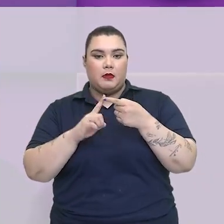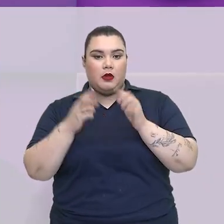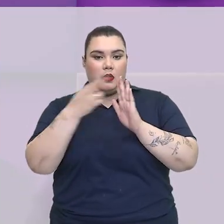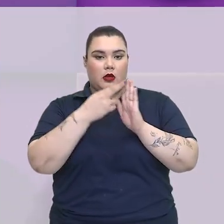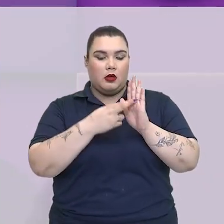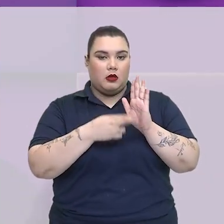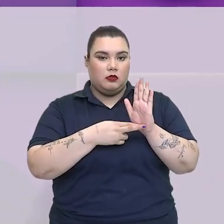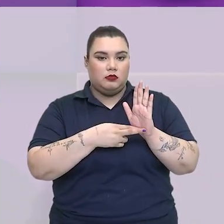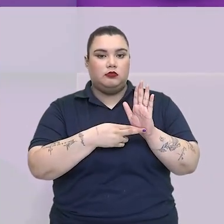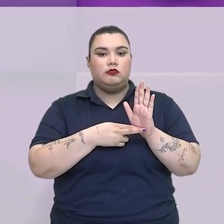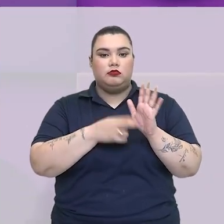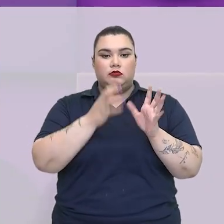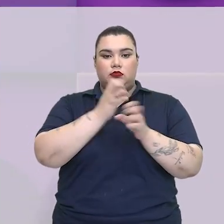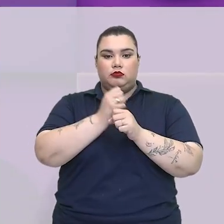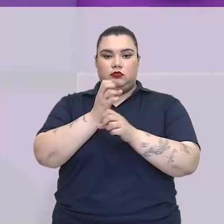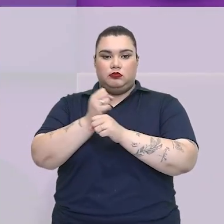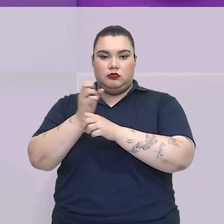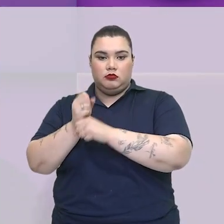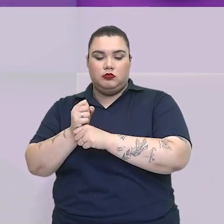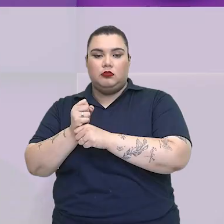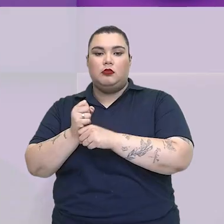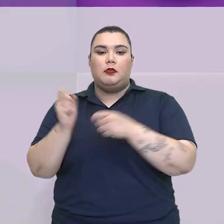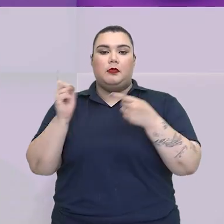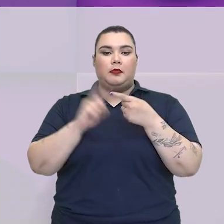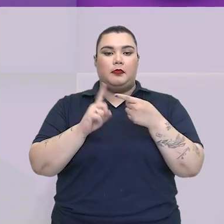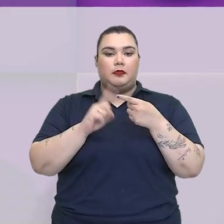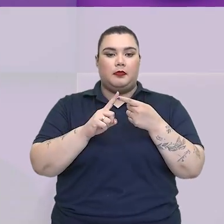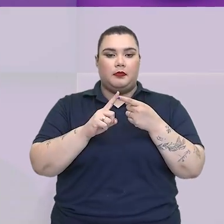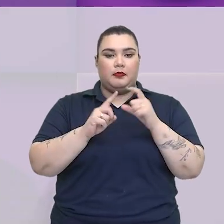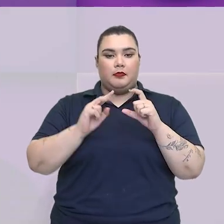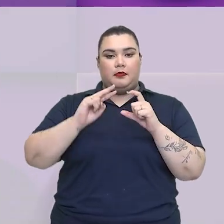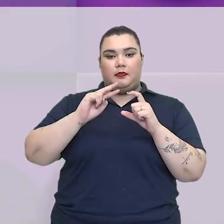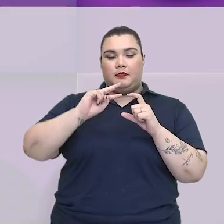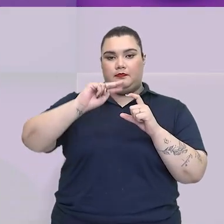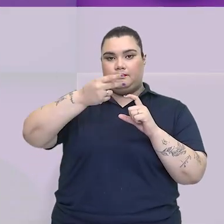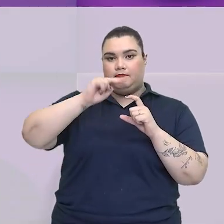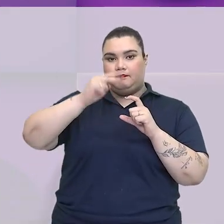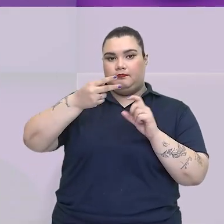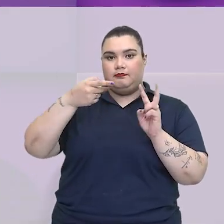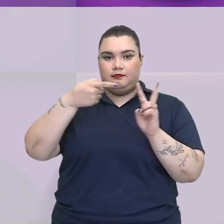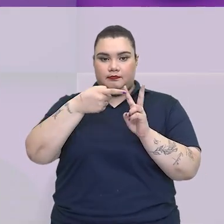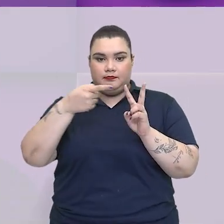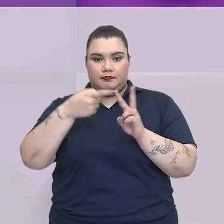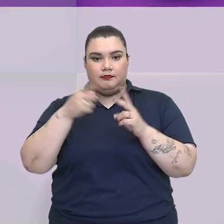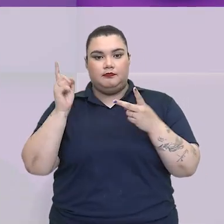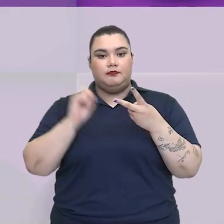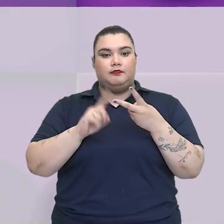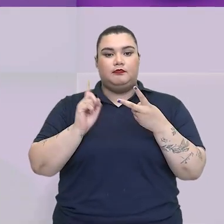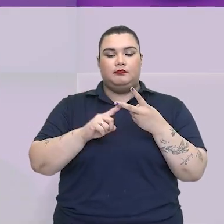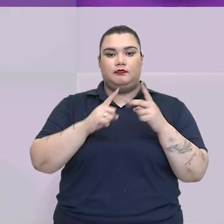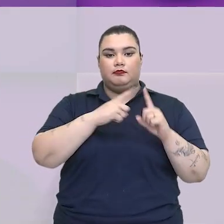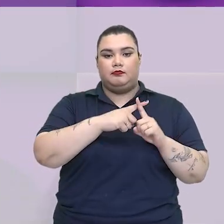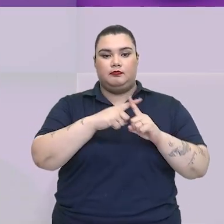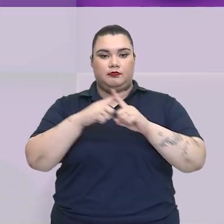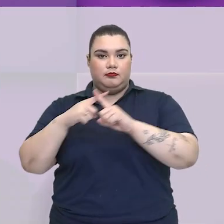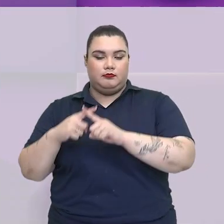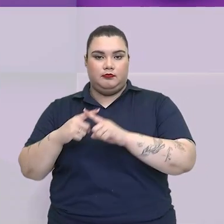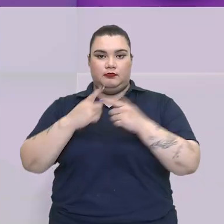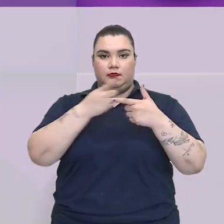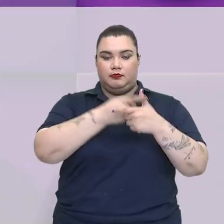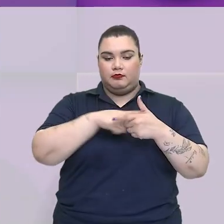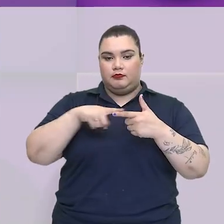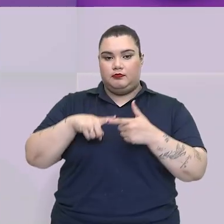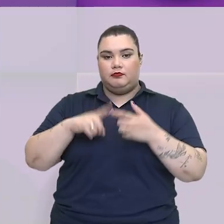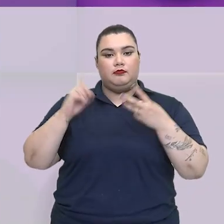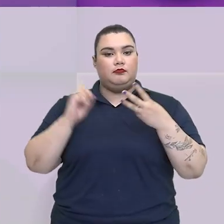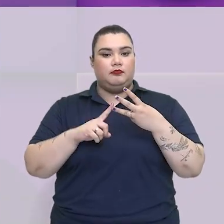operações que devem ser resolvidas em primeiro plano são as potenciações e radiciações, seguida das